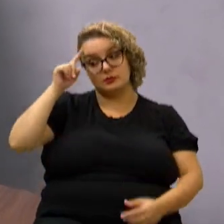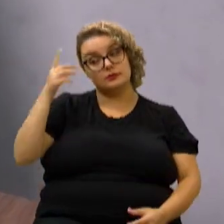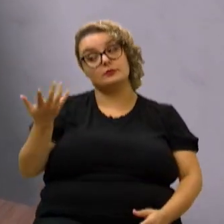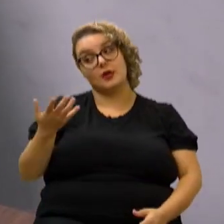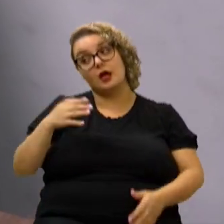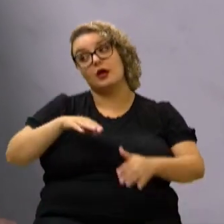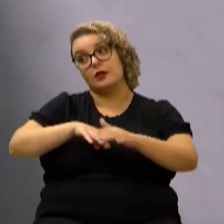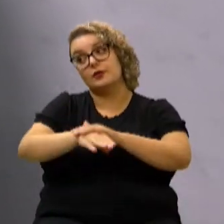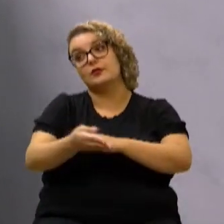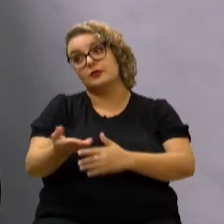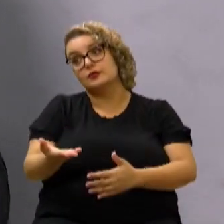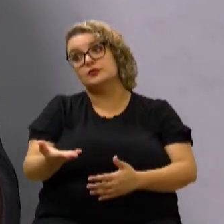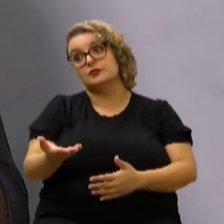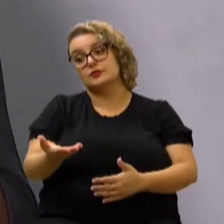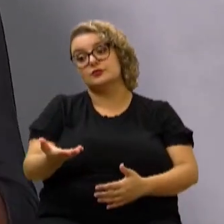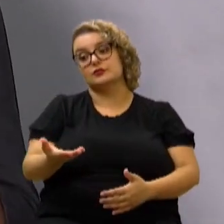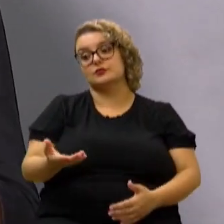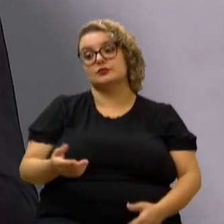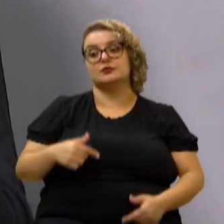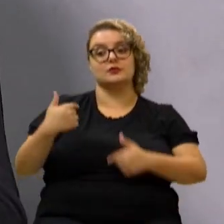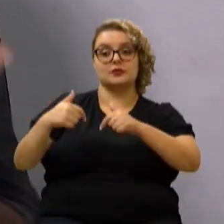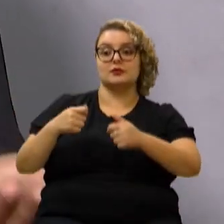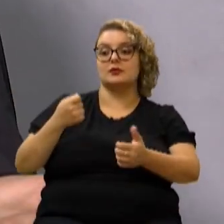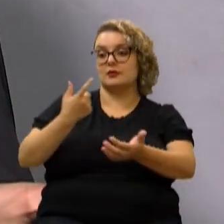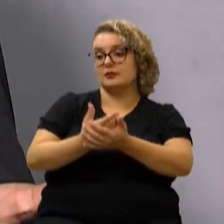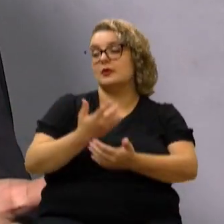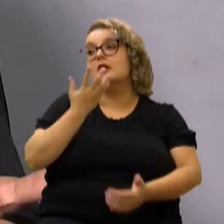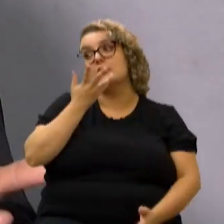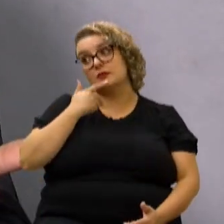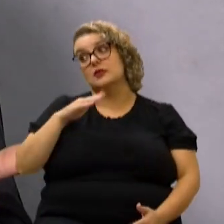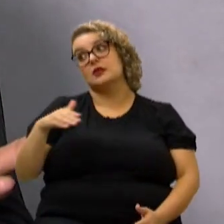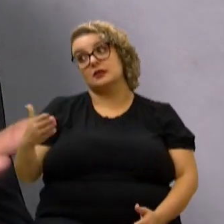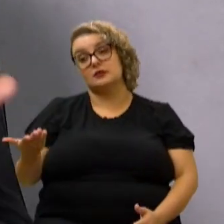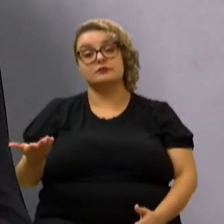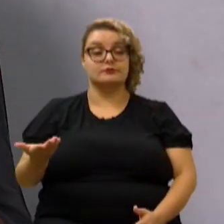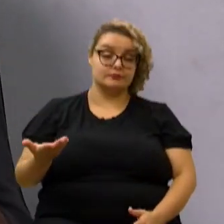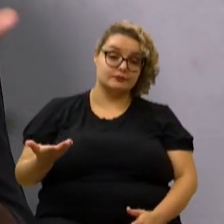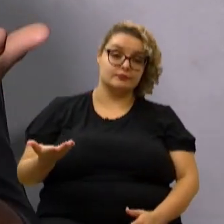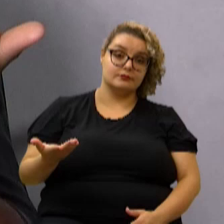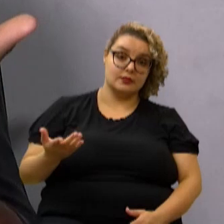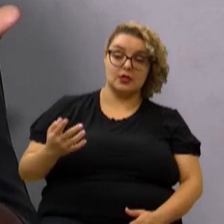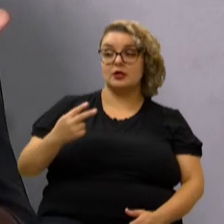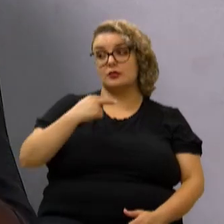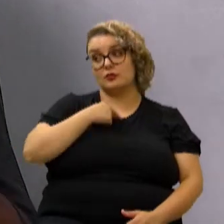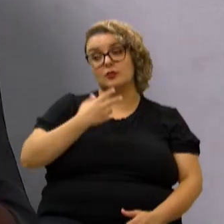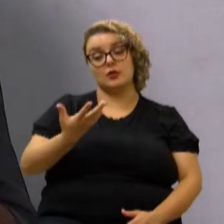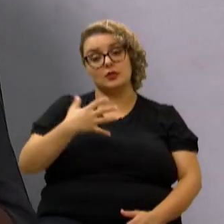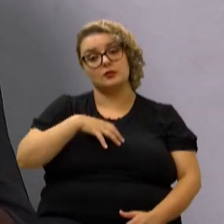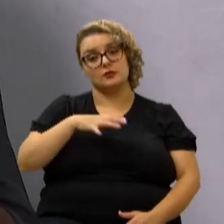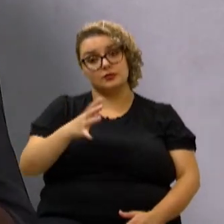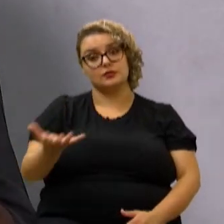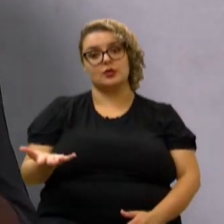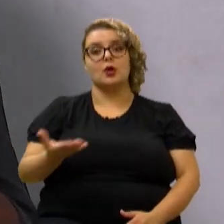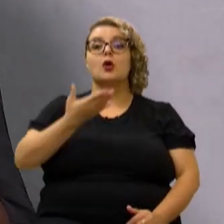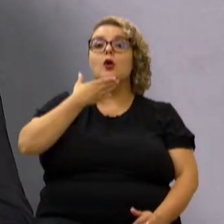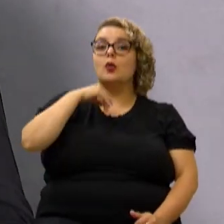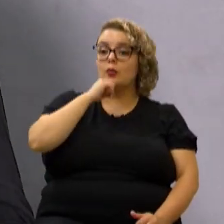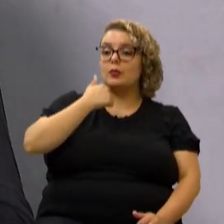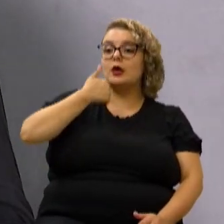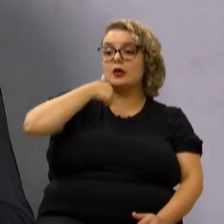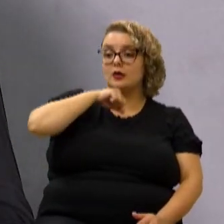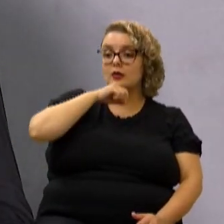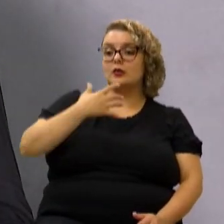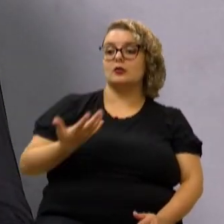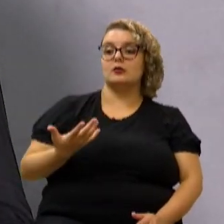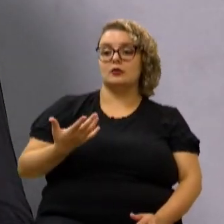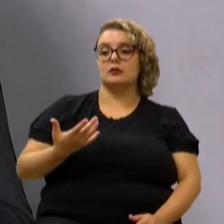nessas datas todas, acaba que você trabalha só para comprar presente para a criança, né? E a situação não pode ser essa. Os